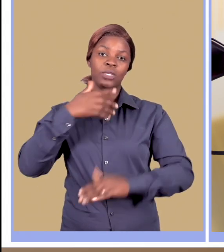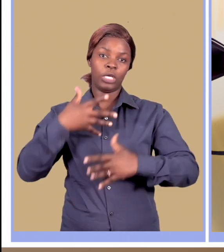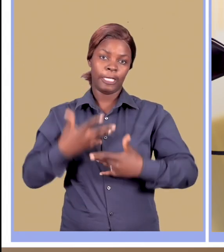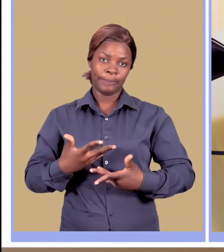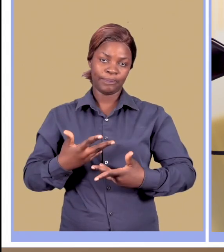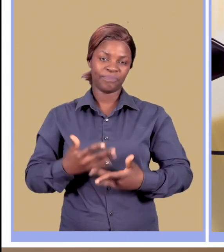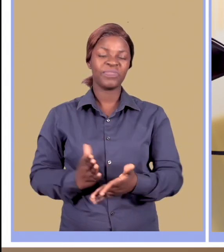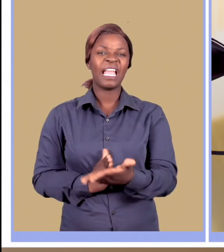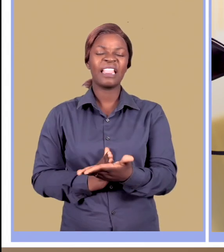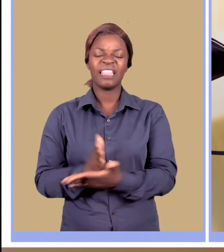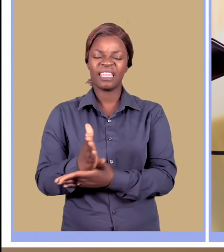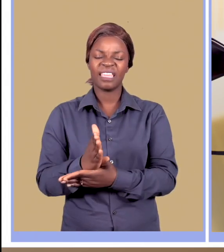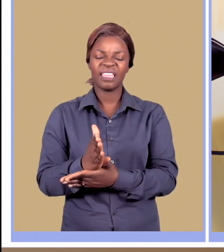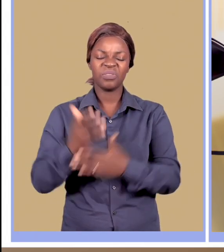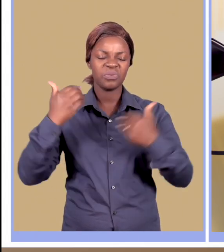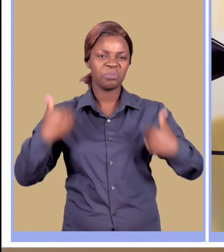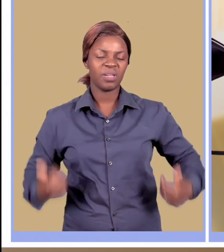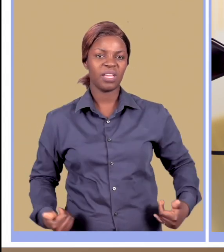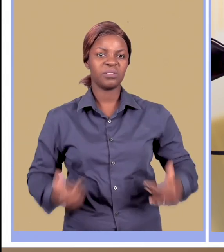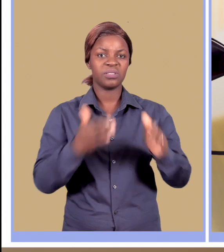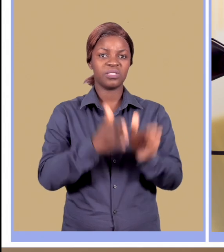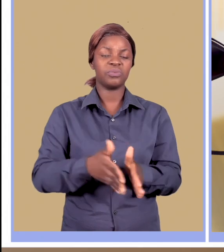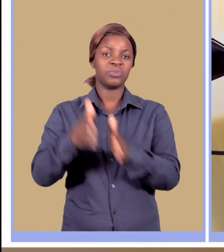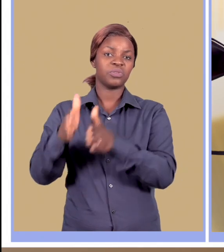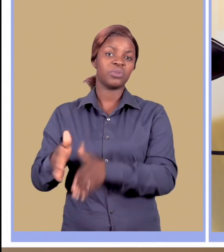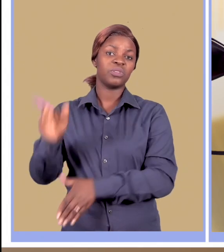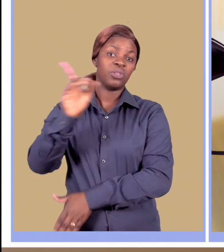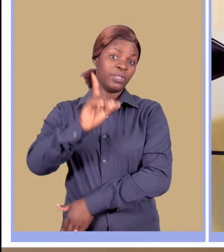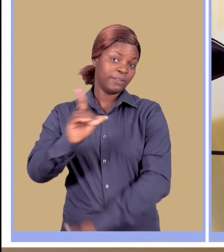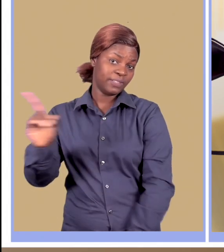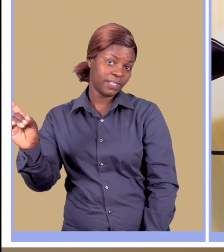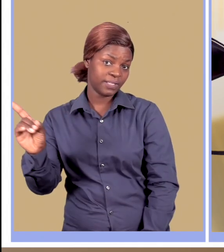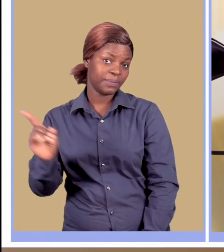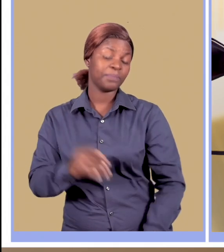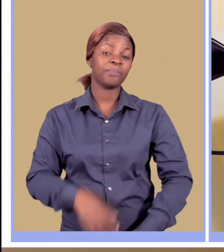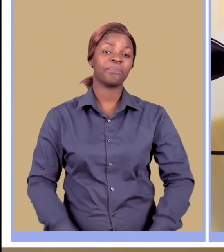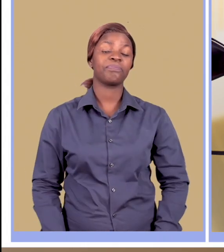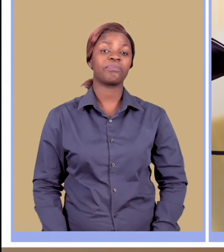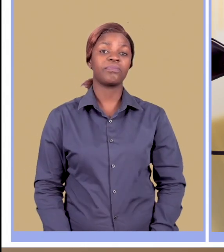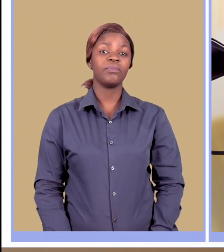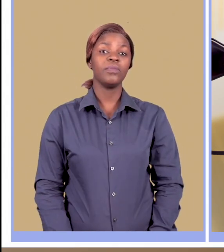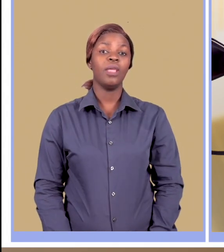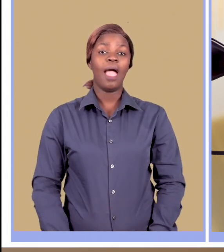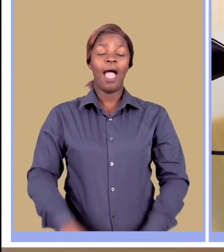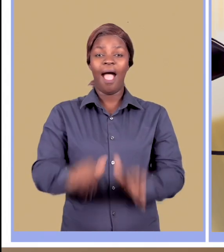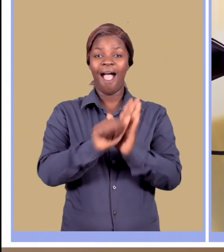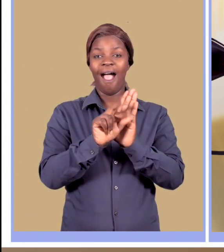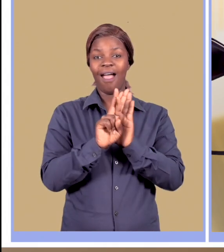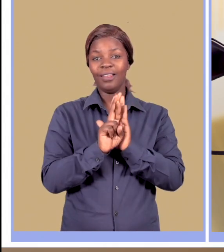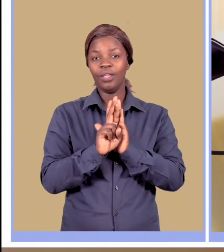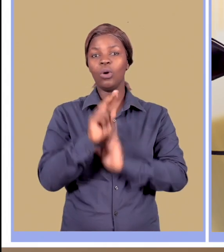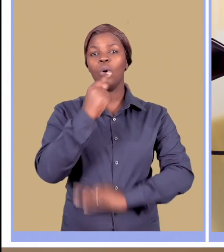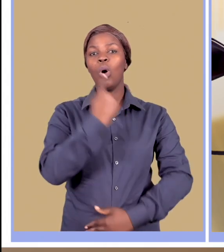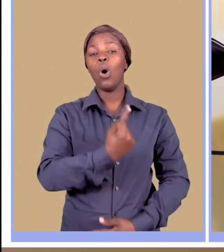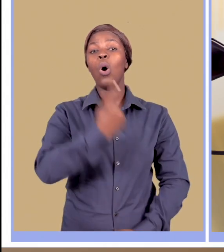dizer que, no âmbito da Convenção dos Direitos Humanos das Pessoas com Deficiência, os direitos específicos dessas pessoas, o